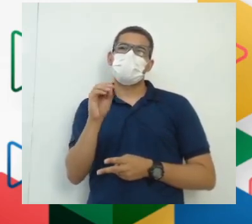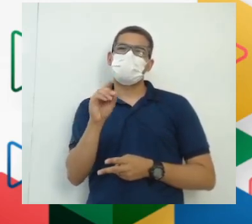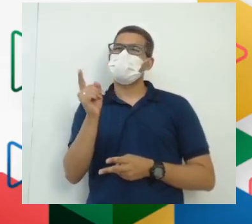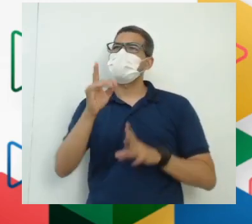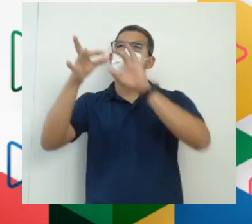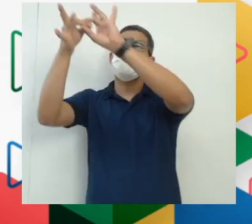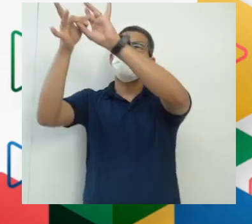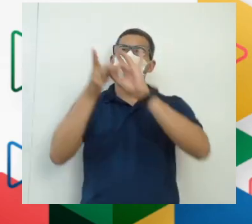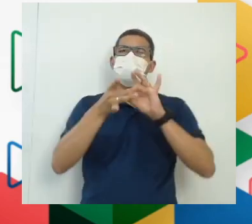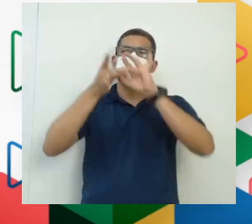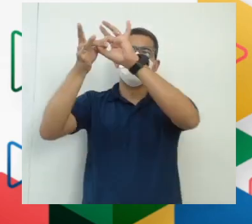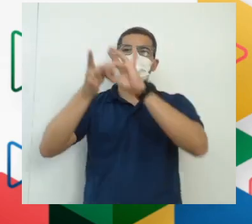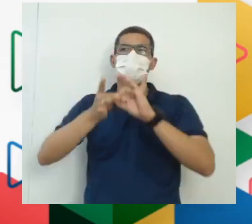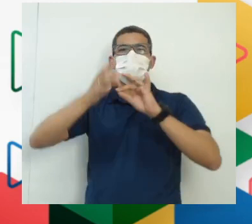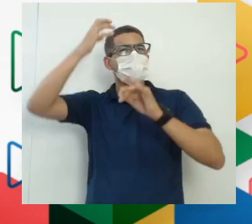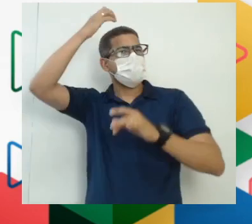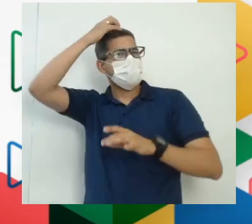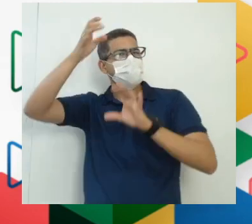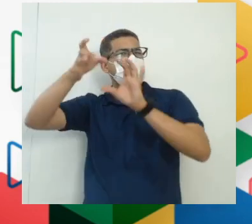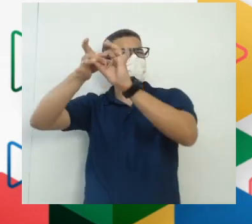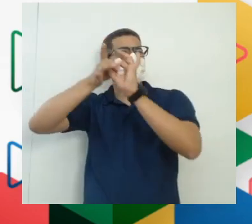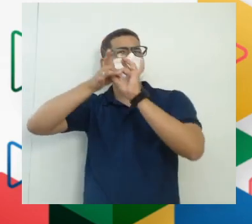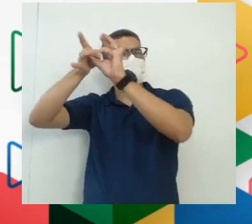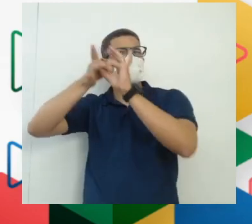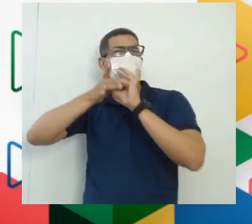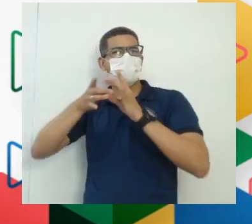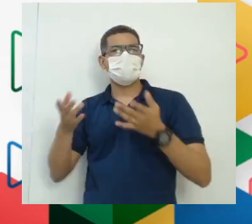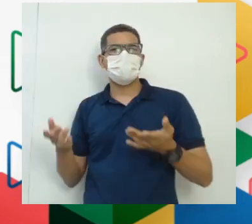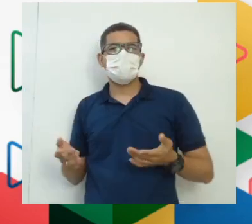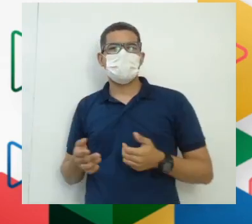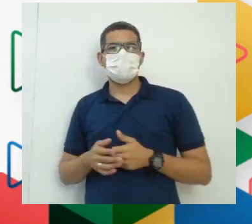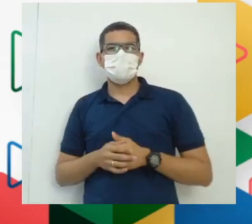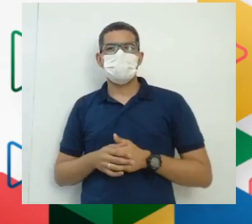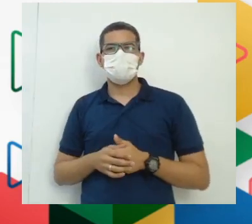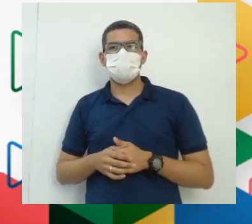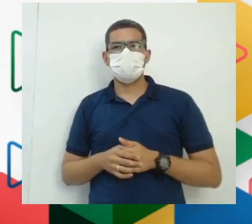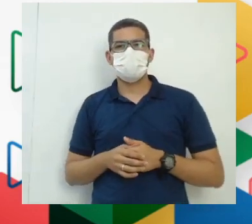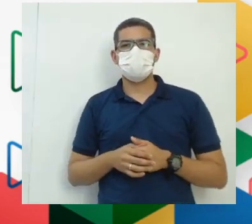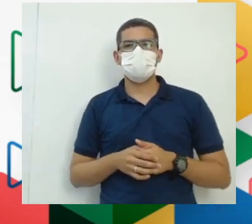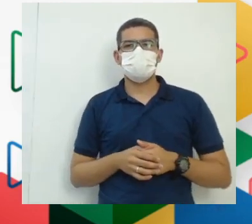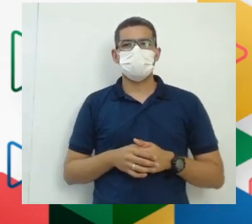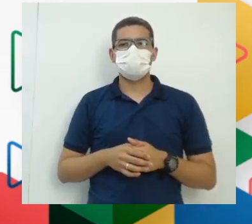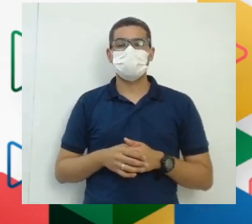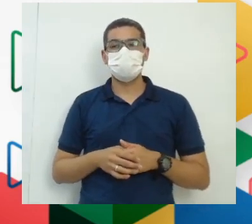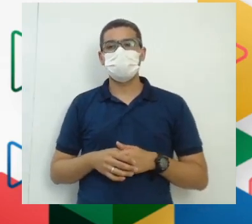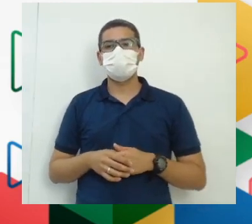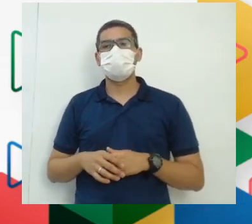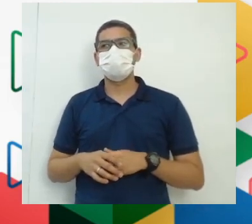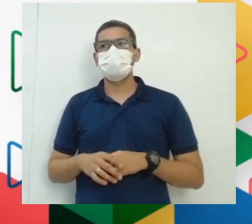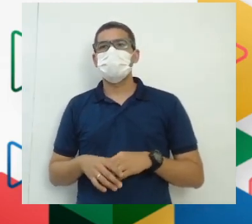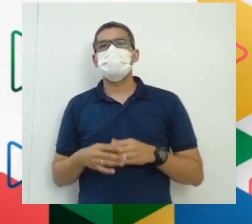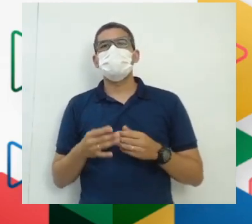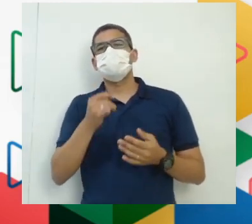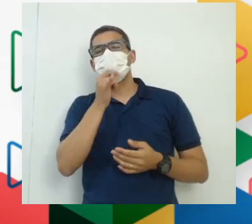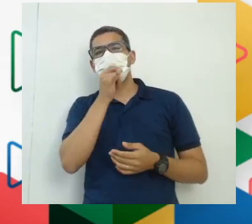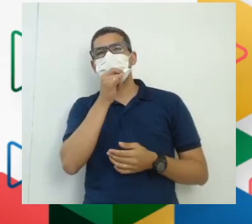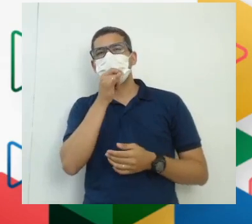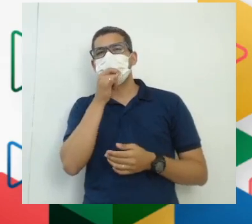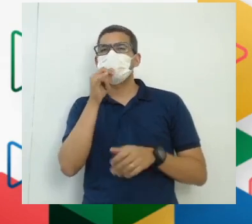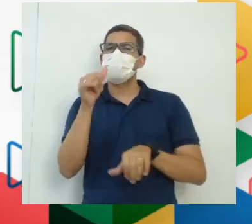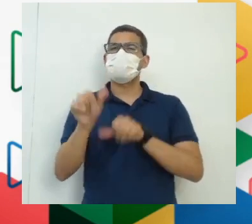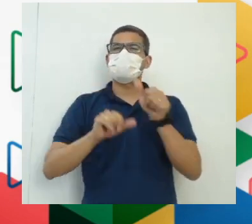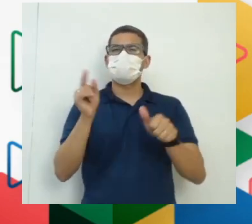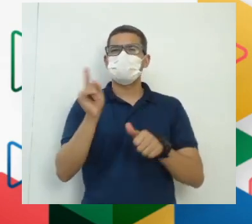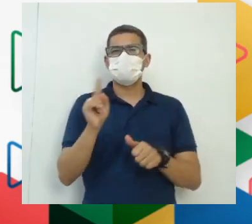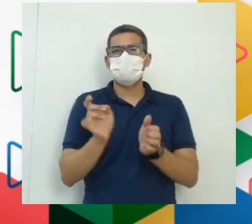aí ele vai perguntar, uma pergunta aqui, ó, não conseguiu alterar as práticas e realidades sociais, realidades coloniais, tais como a, letra